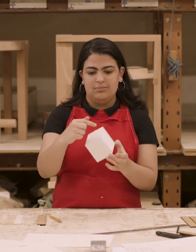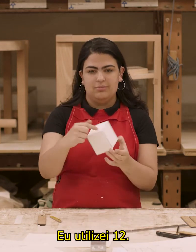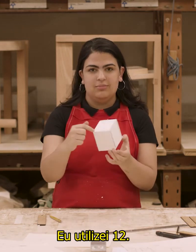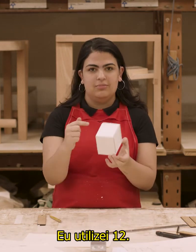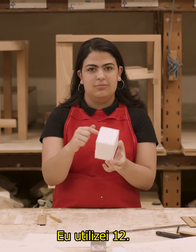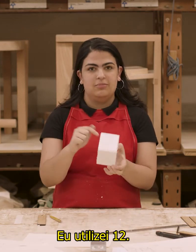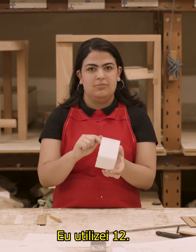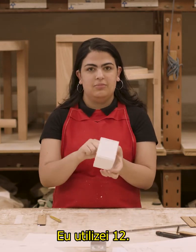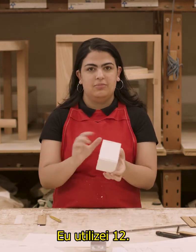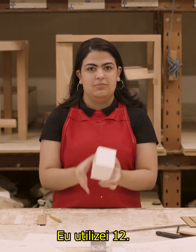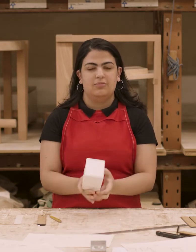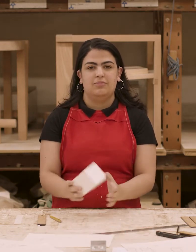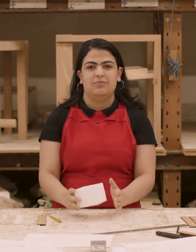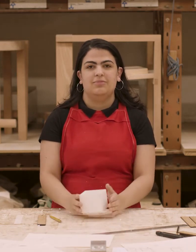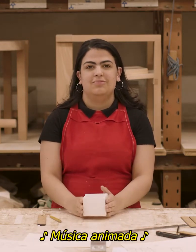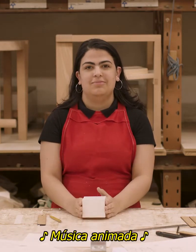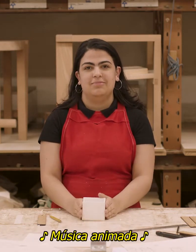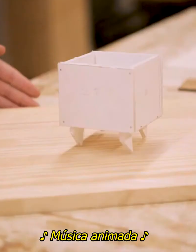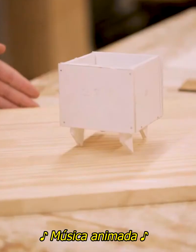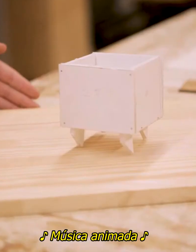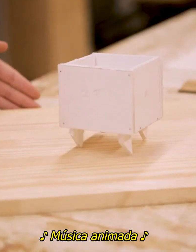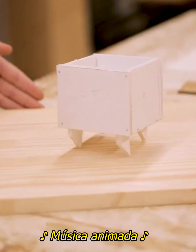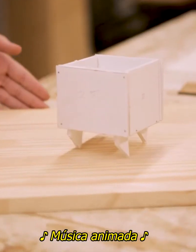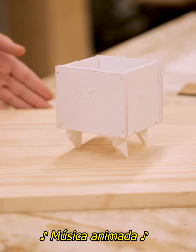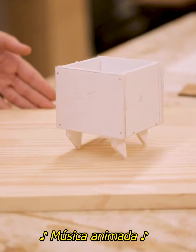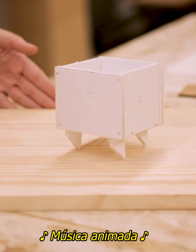montagem. Eu utilizei 12.